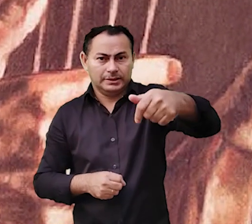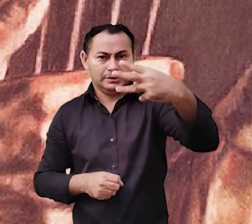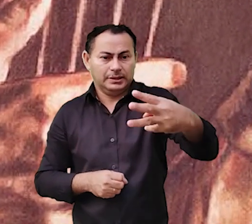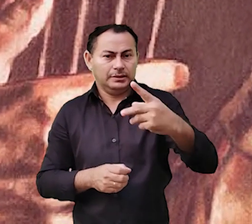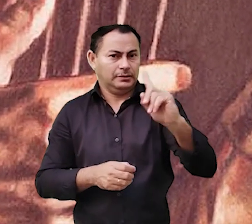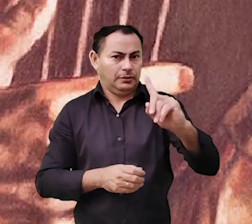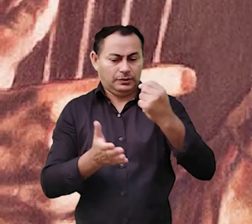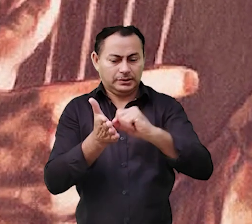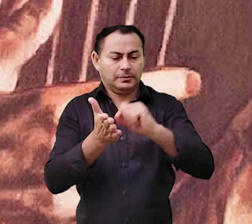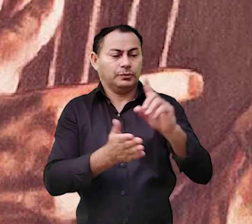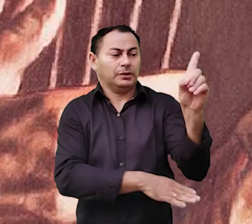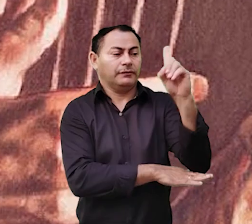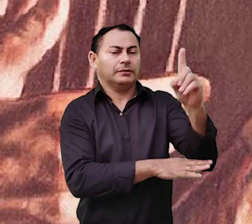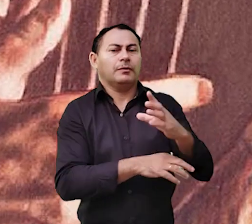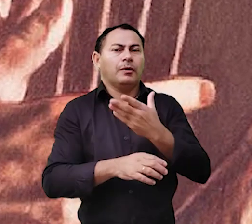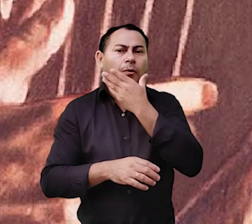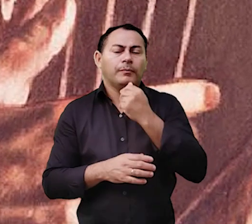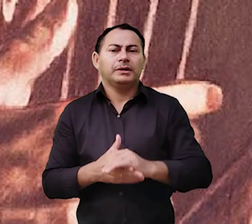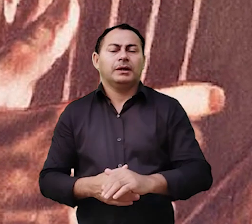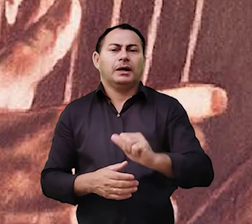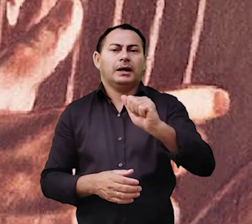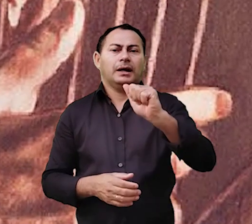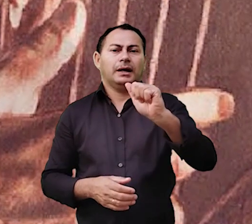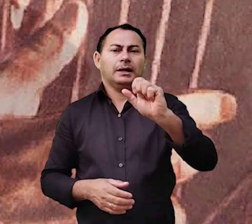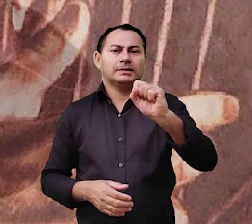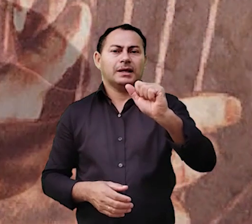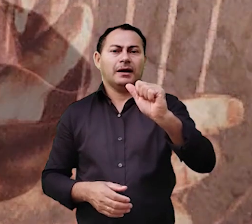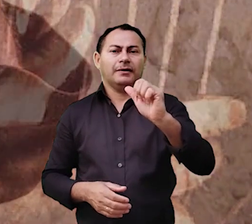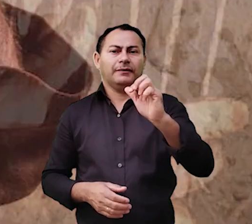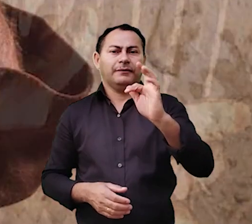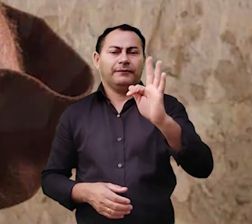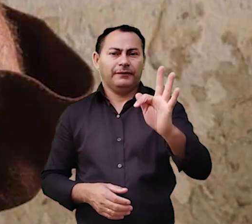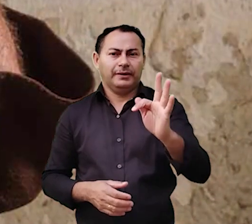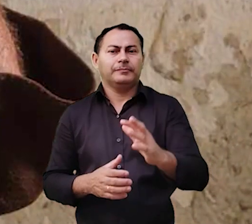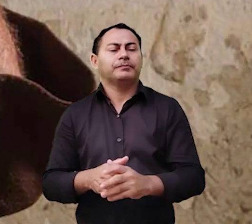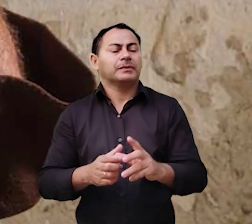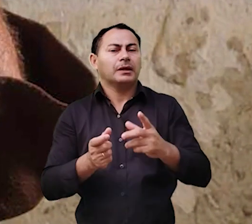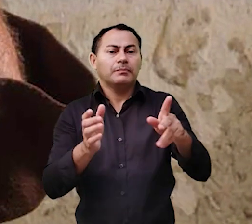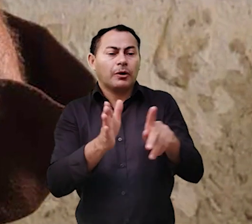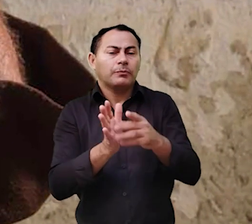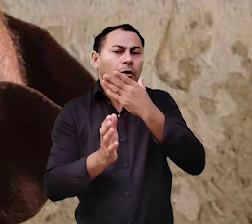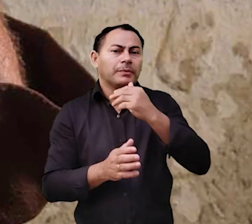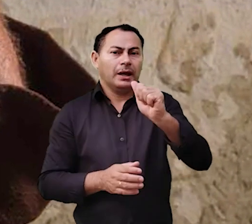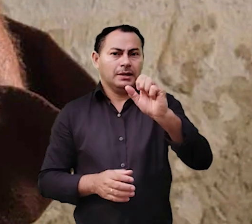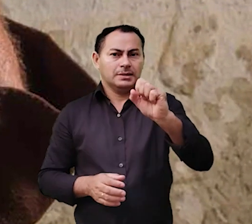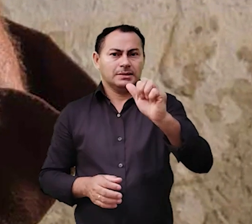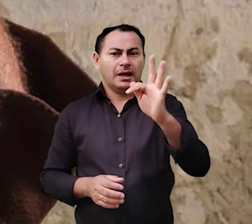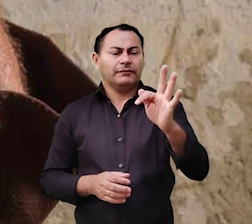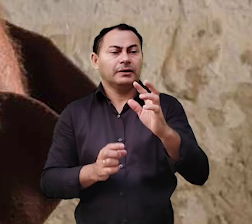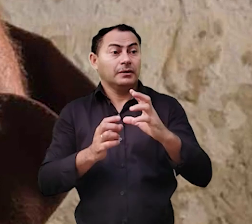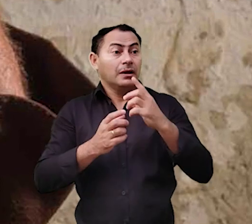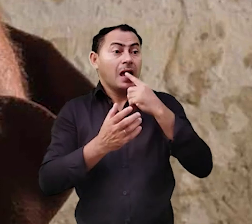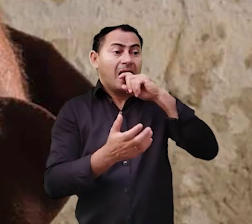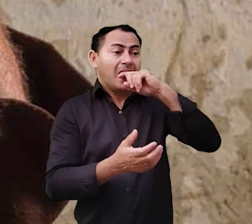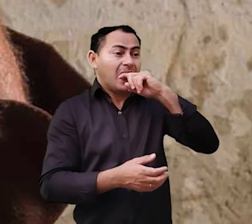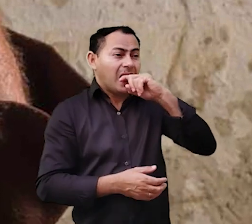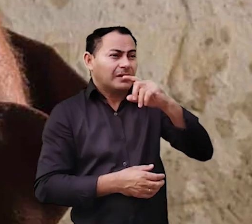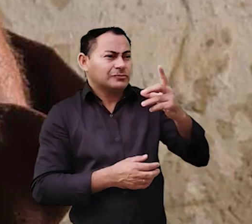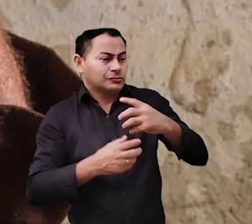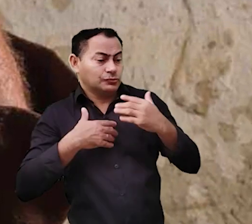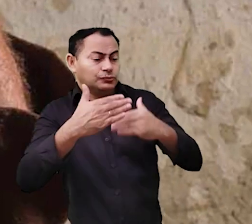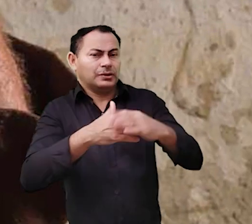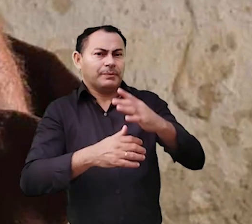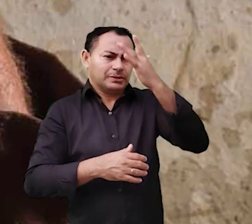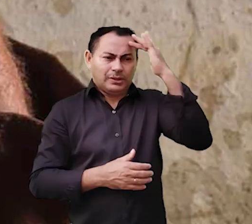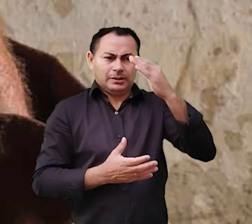não foi escrito por Davi, mas por um homem chamado Asaf. O próprio Asaf nos conta que invejava a prosperidade do ímpio